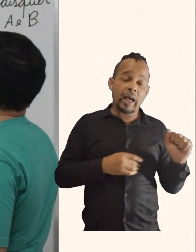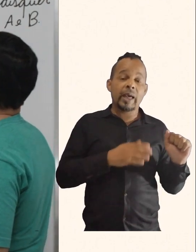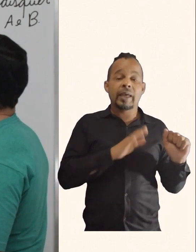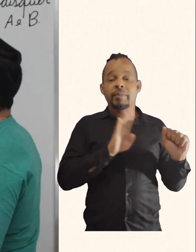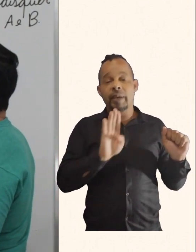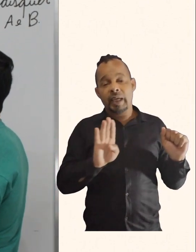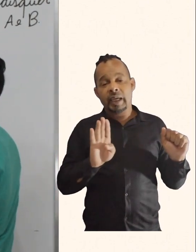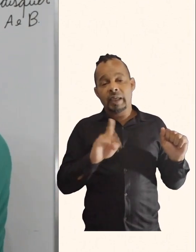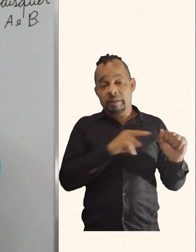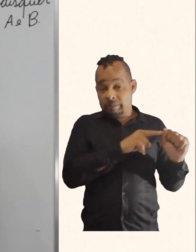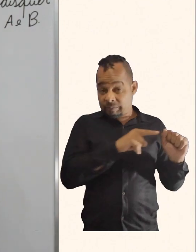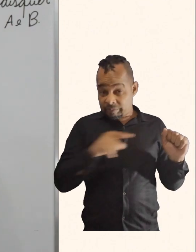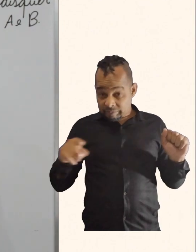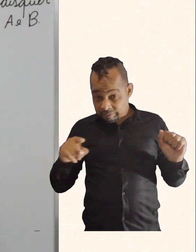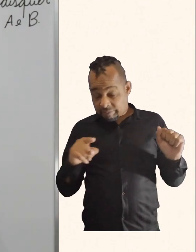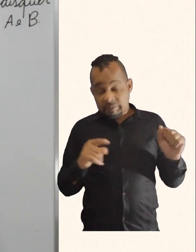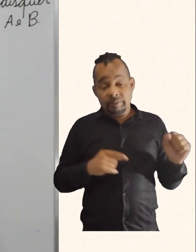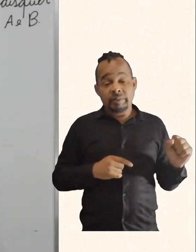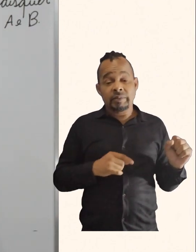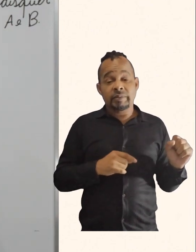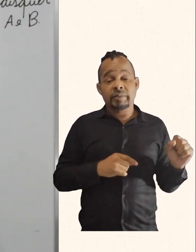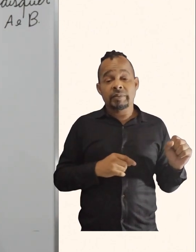Entre os pontos A e B,